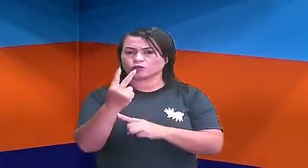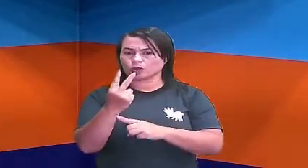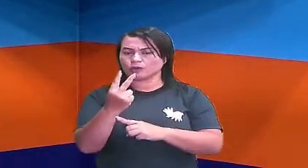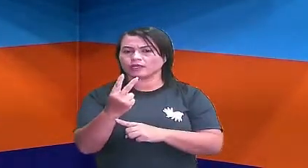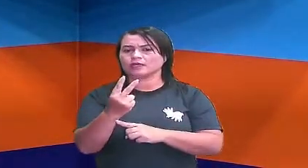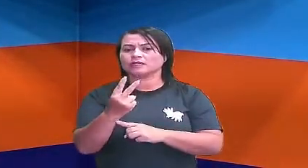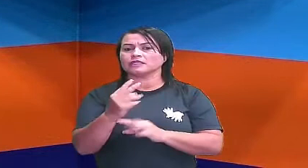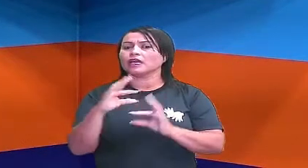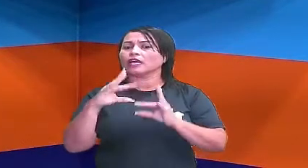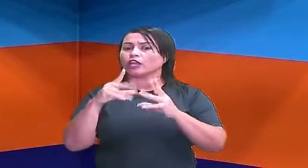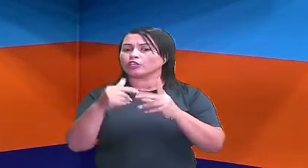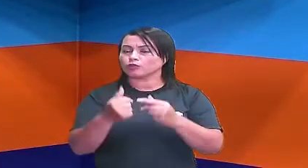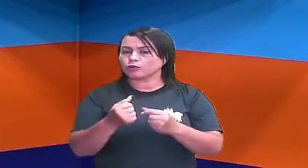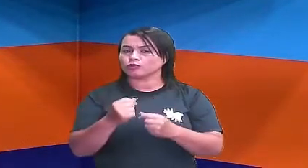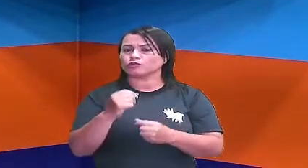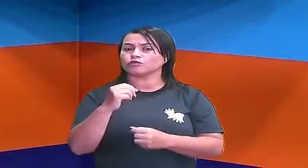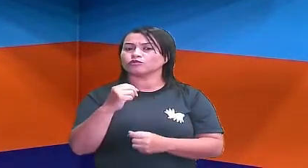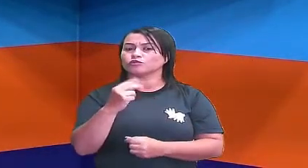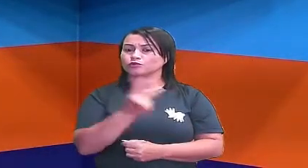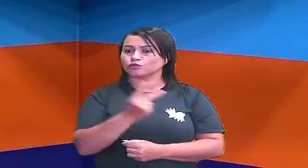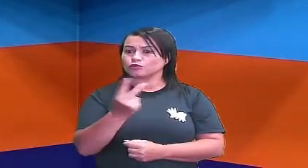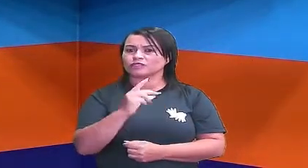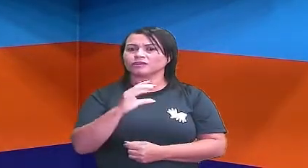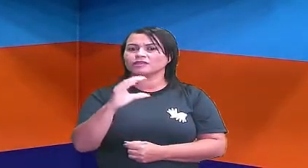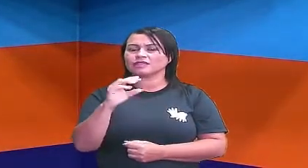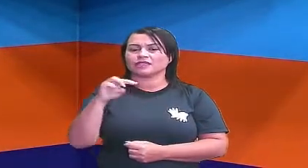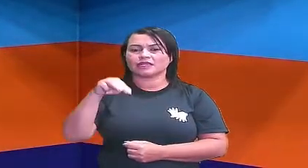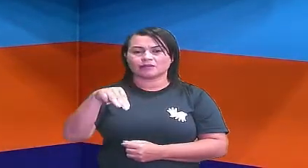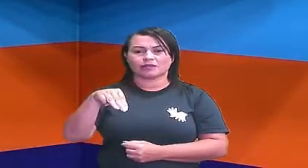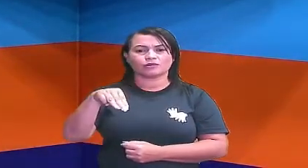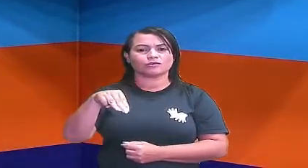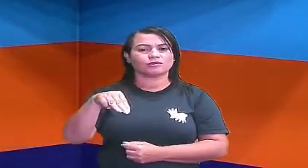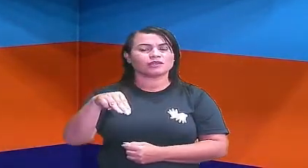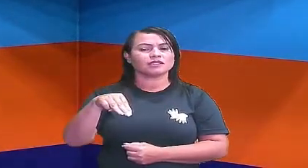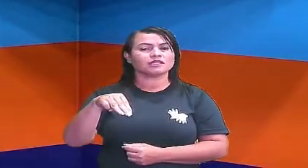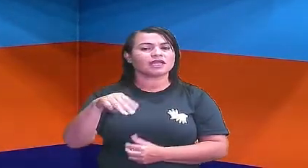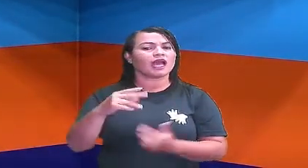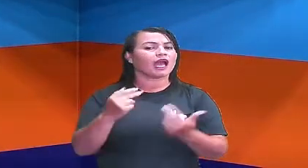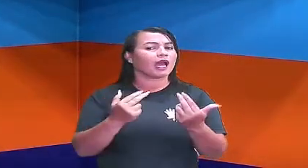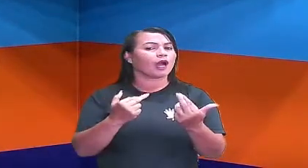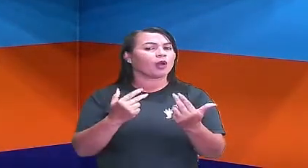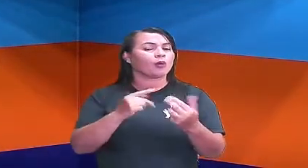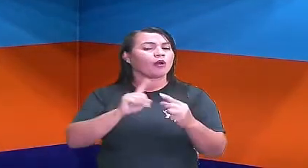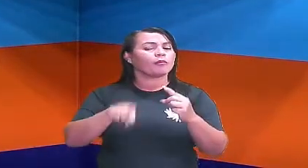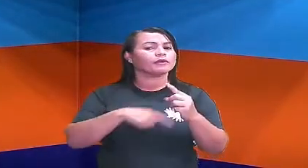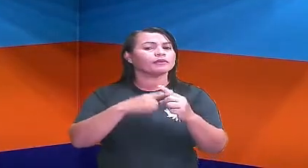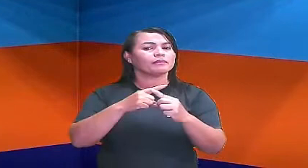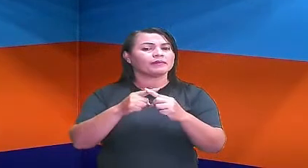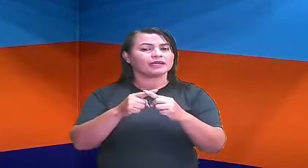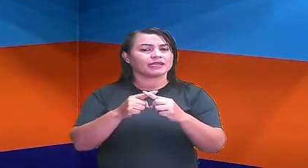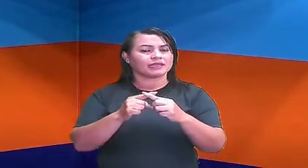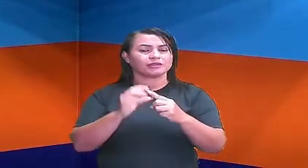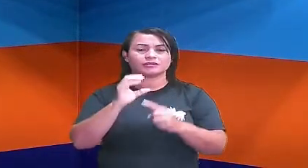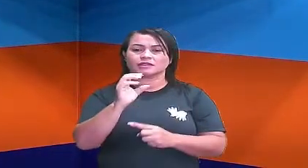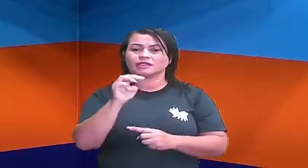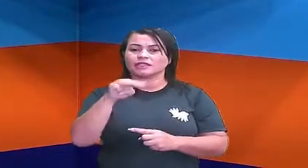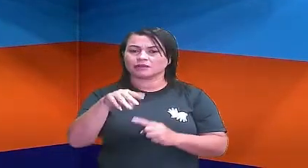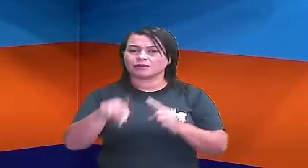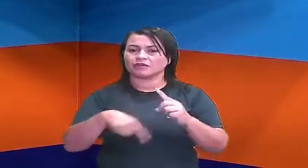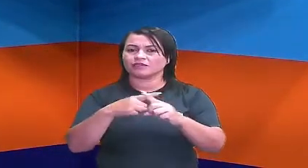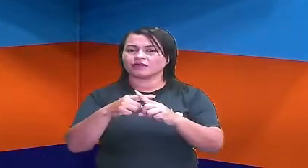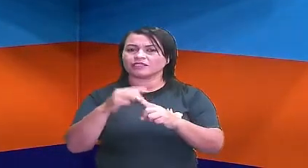dois estão em centímetros, automaticamente esses centímetros é como se eu estivesse multiplicando centímetro vezes